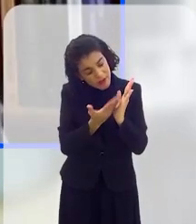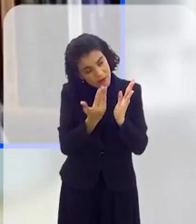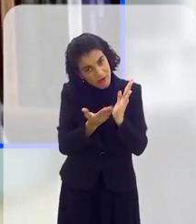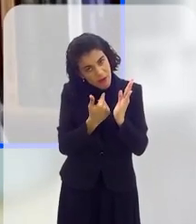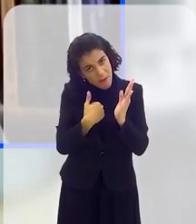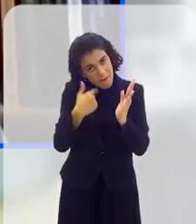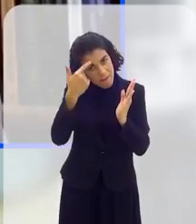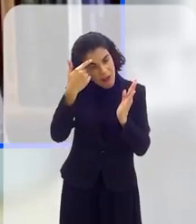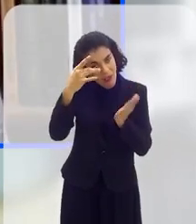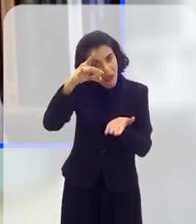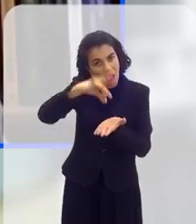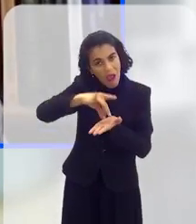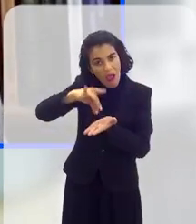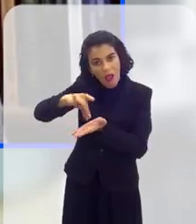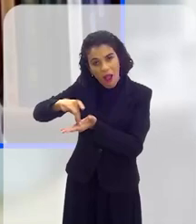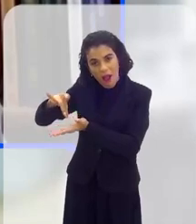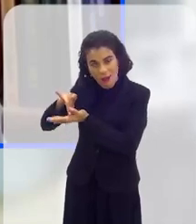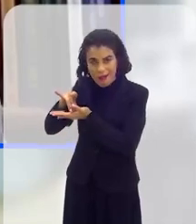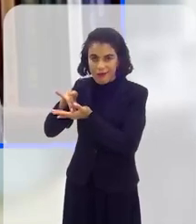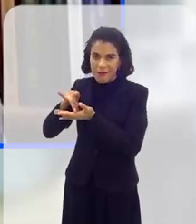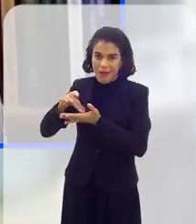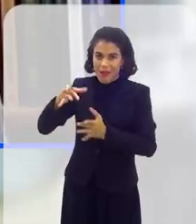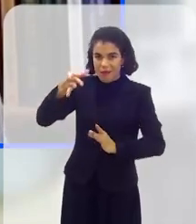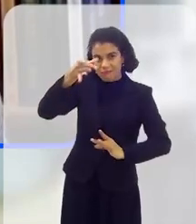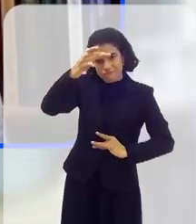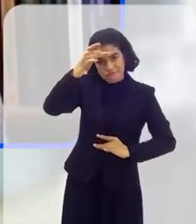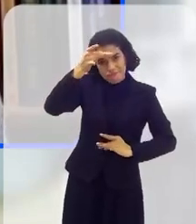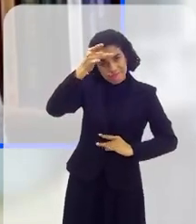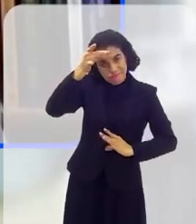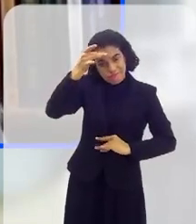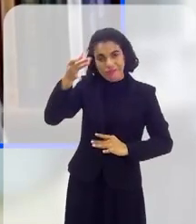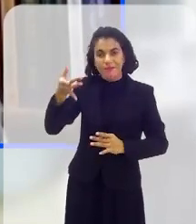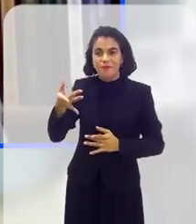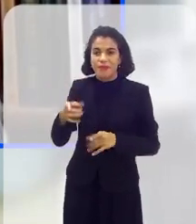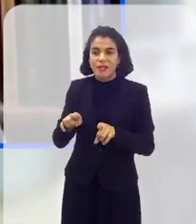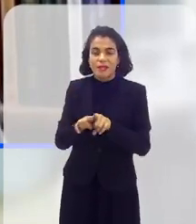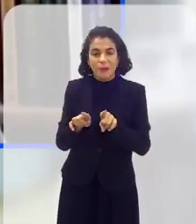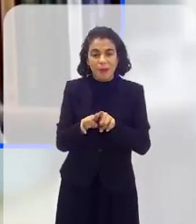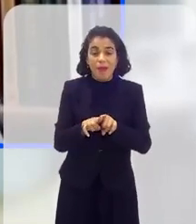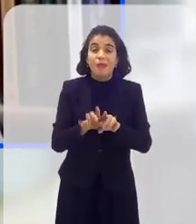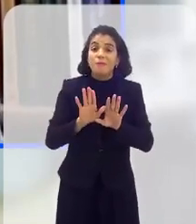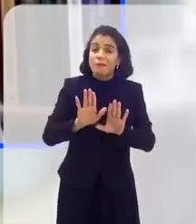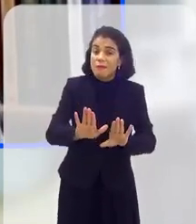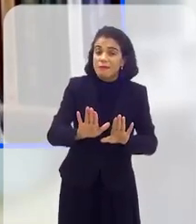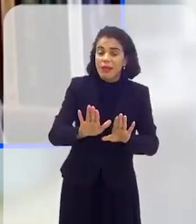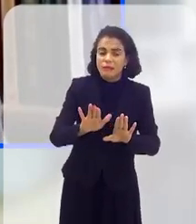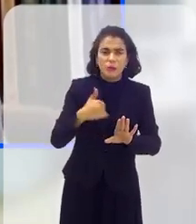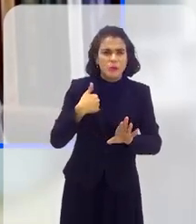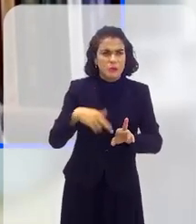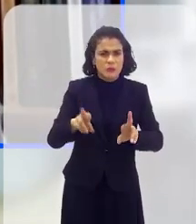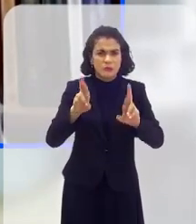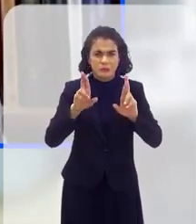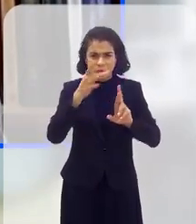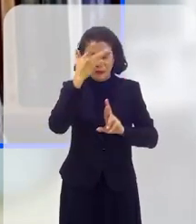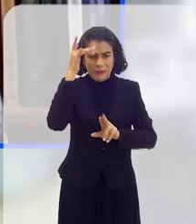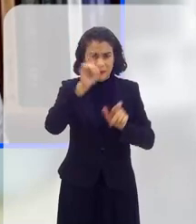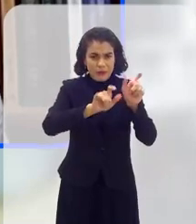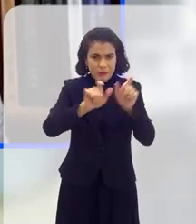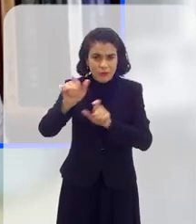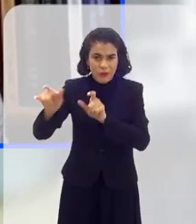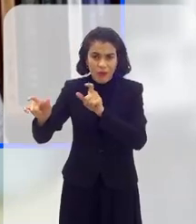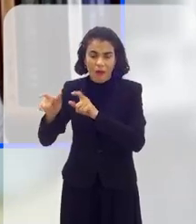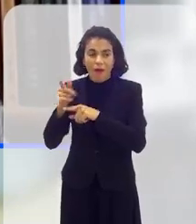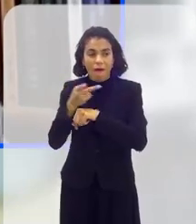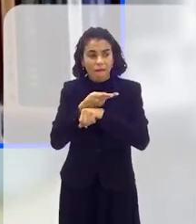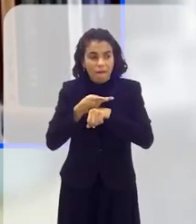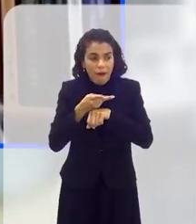livro espere. É verossímil, a história dos personagens é verossímil, a história em si é verossímil, mas não, eu não espero que